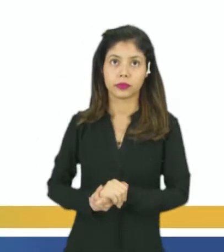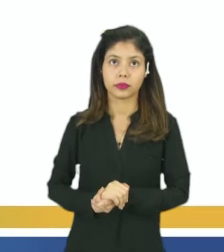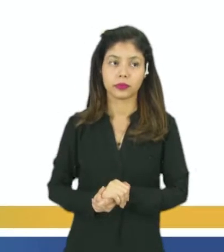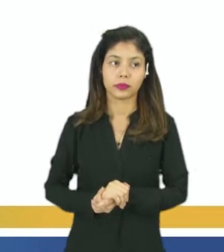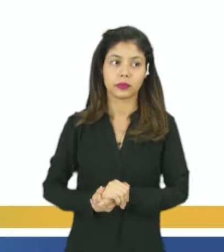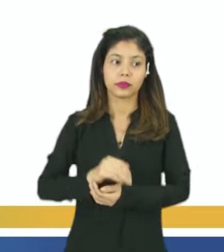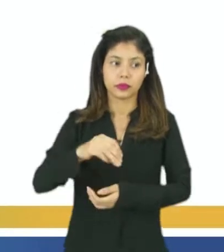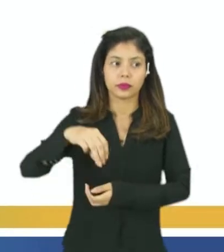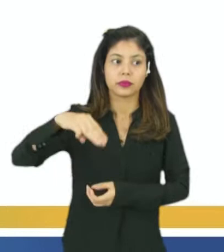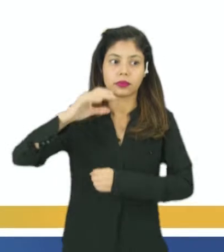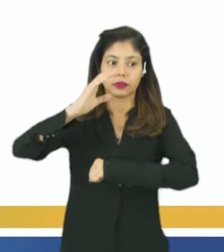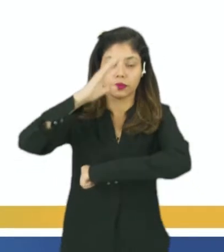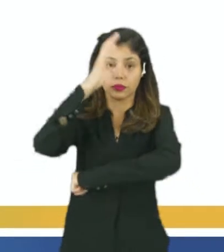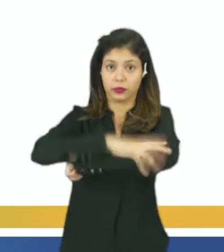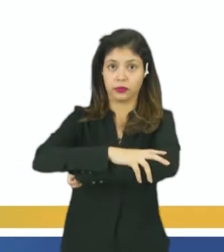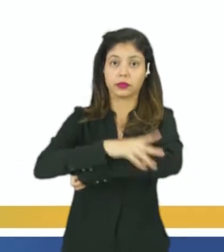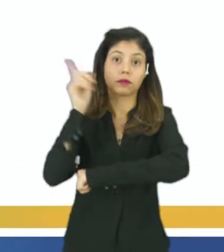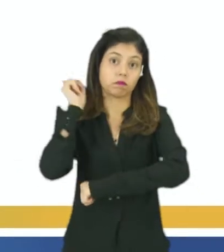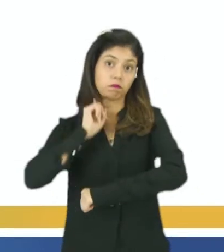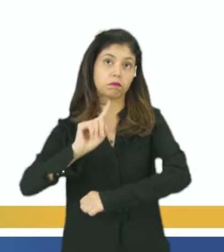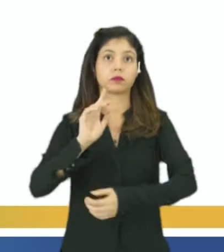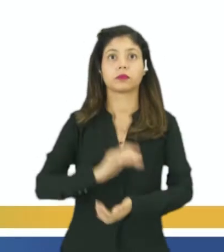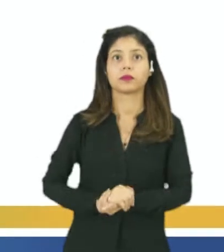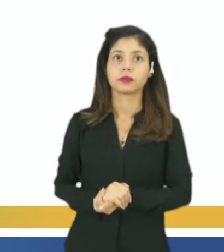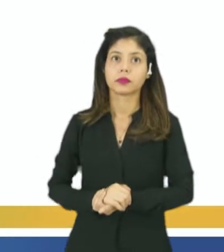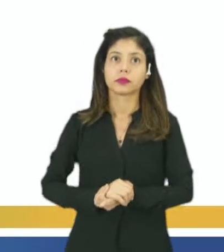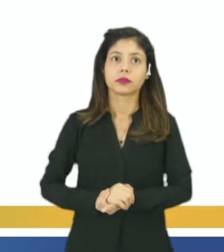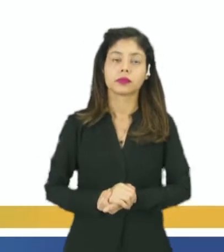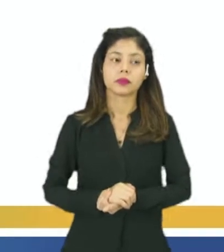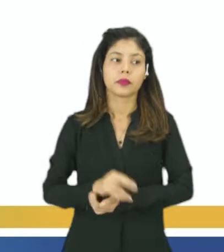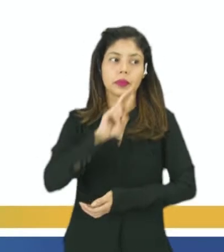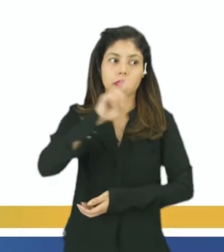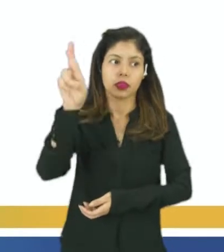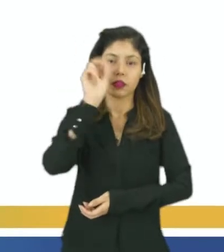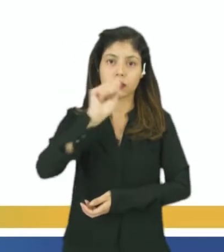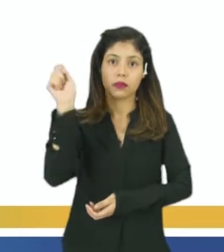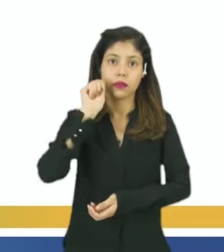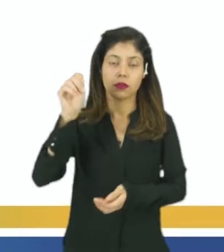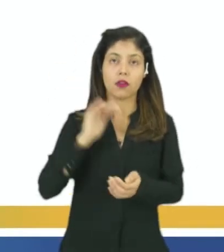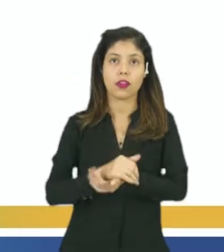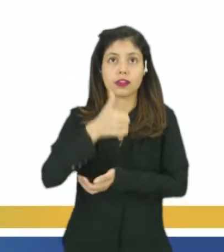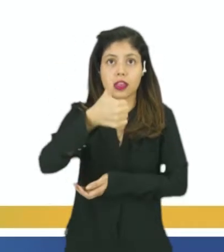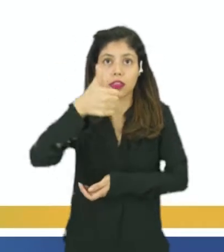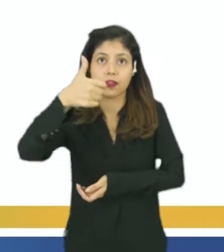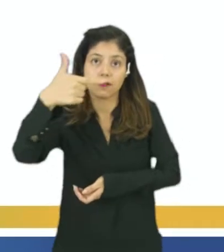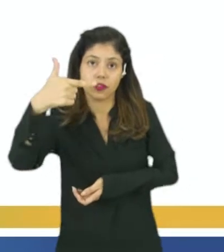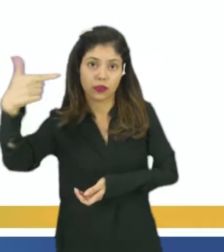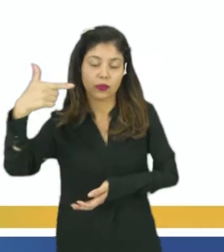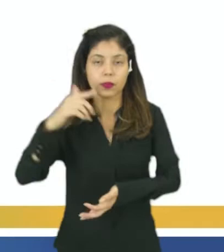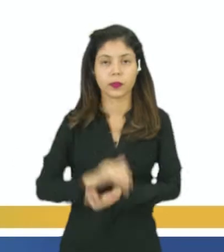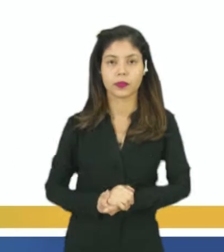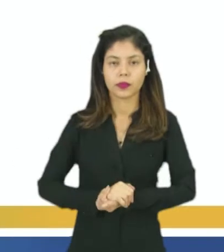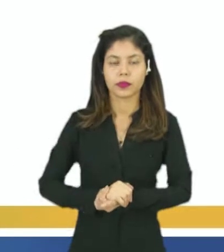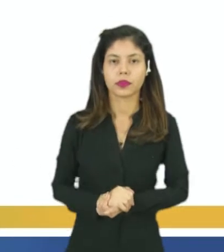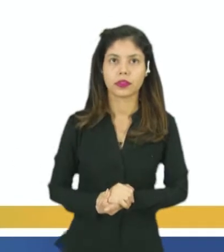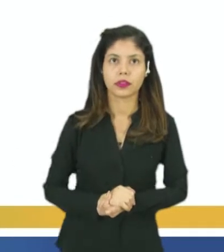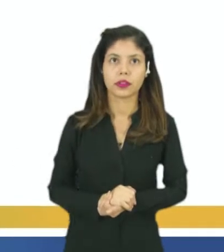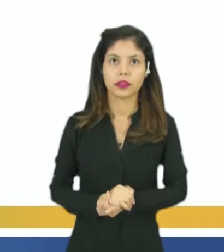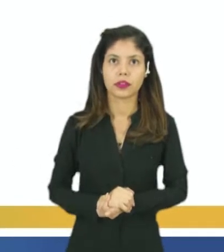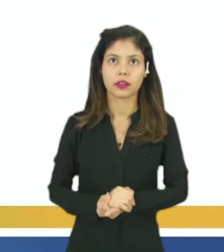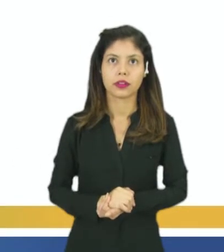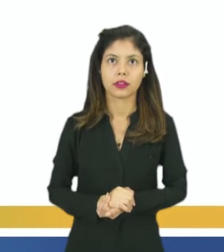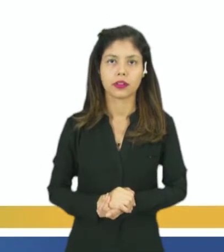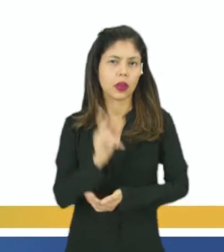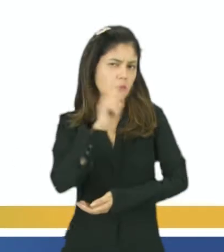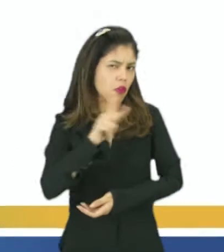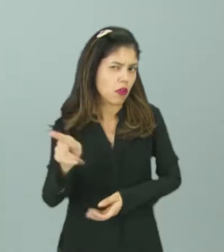Minas Gerais 275 e Rio Grande do Sul 122. E aí, professora, a gente tem